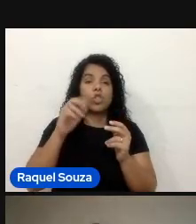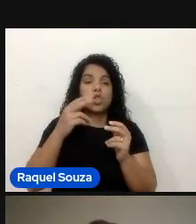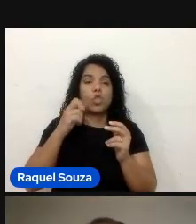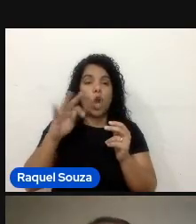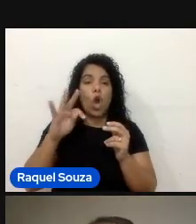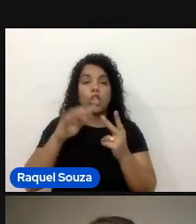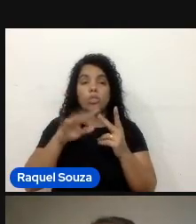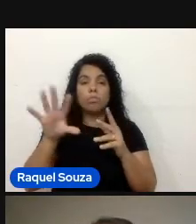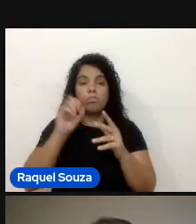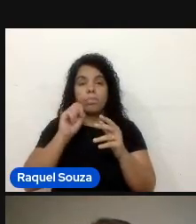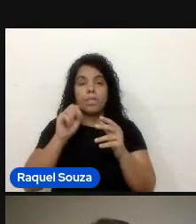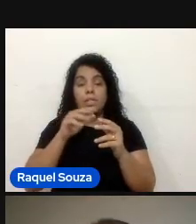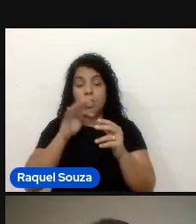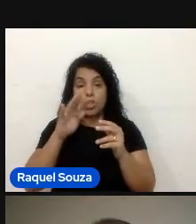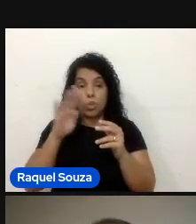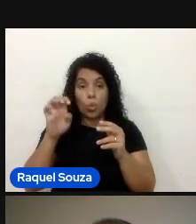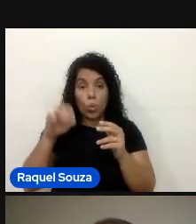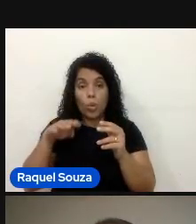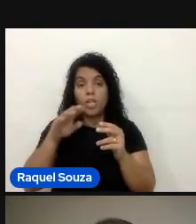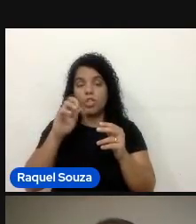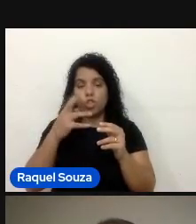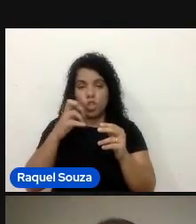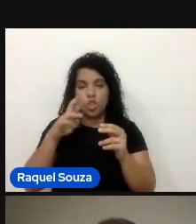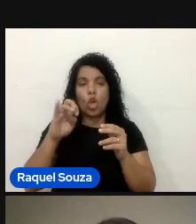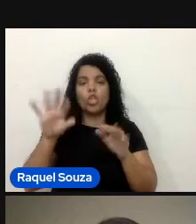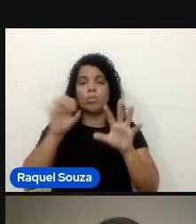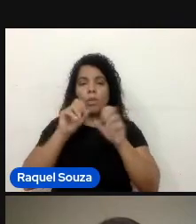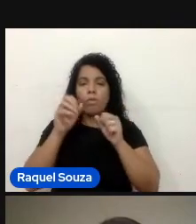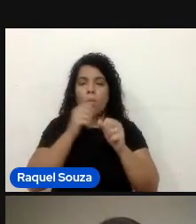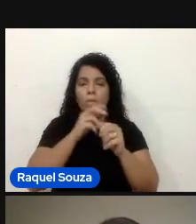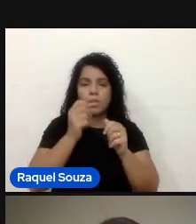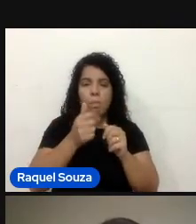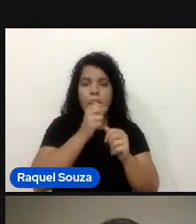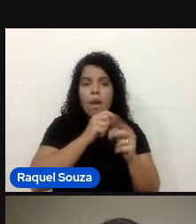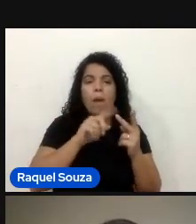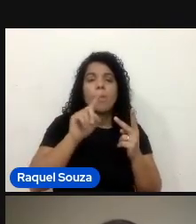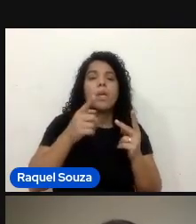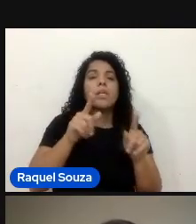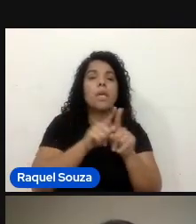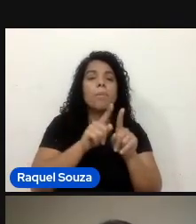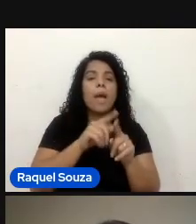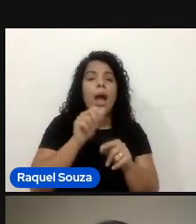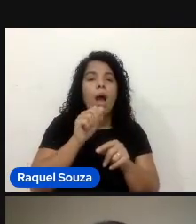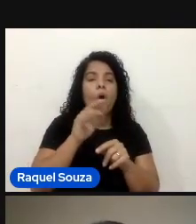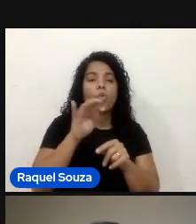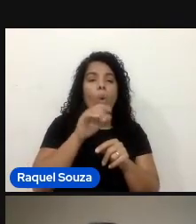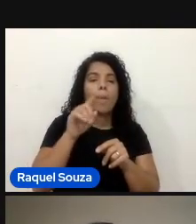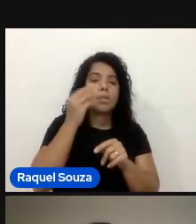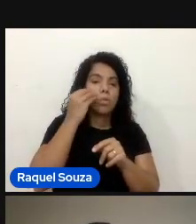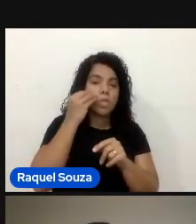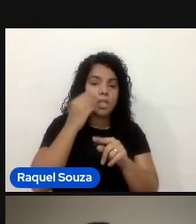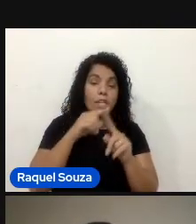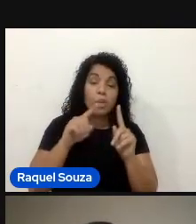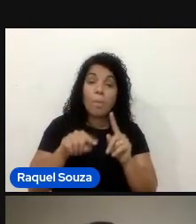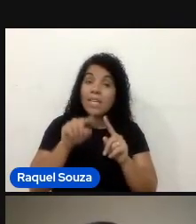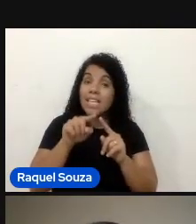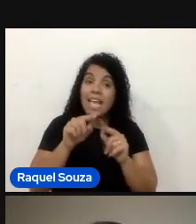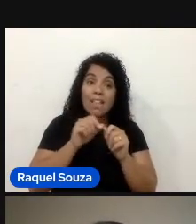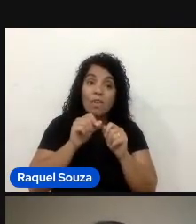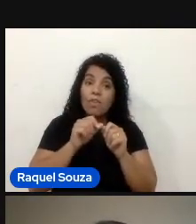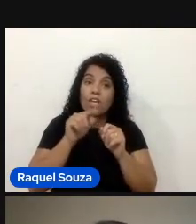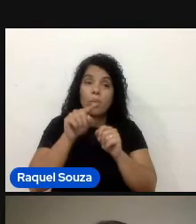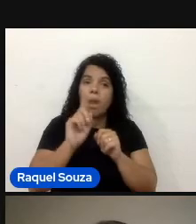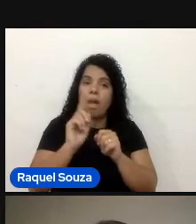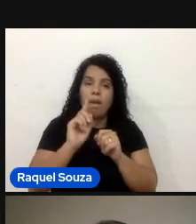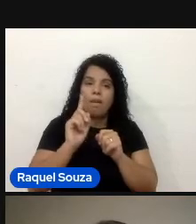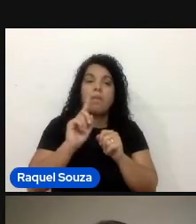para fazer alguma coisa mais específica e também para automação de testes. Mas ele não foi criado para isso, né? O Puppeteer é um